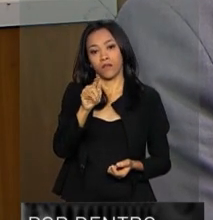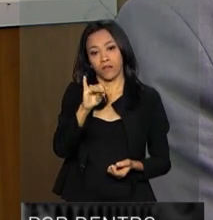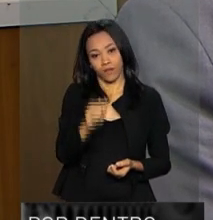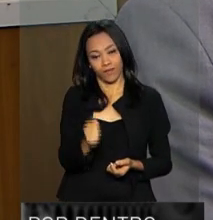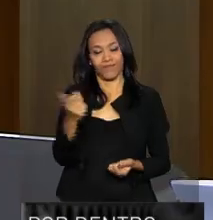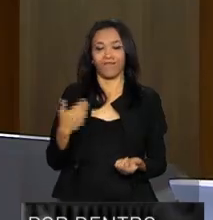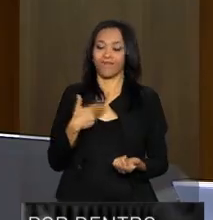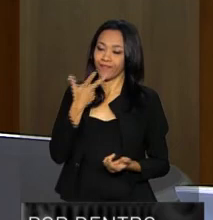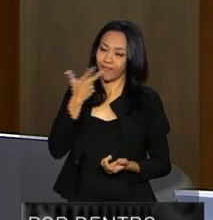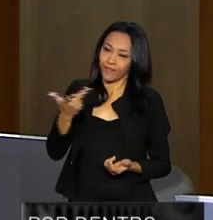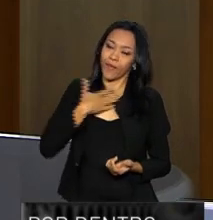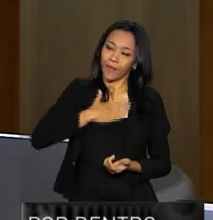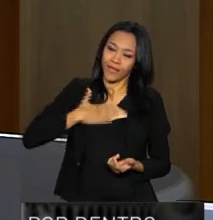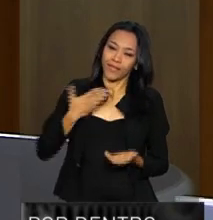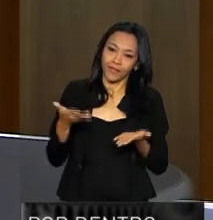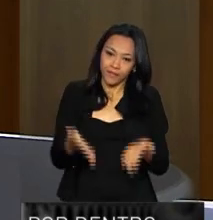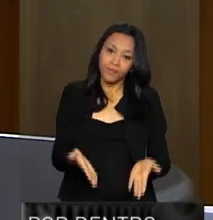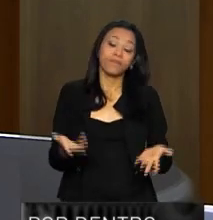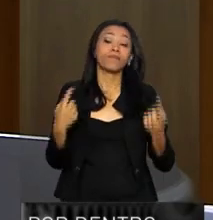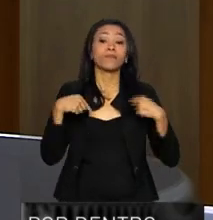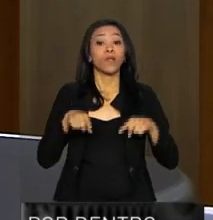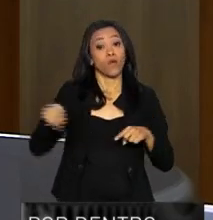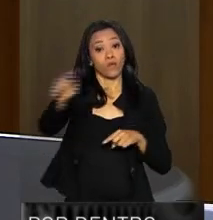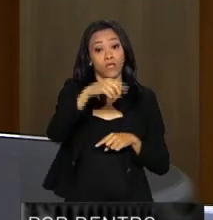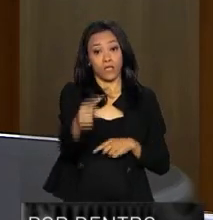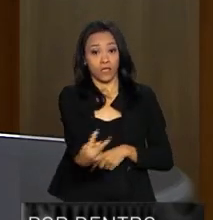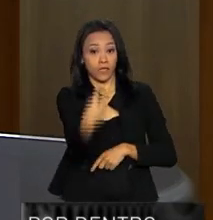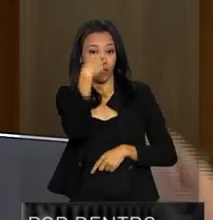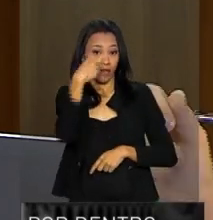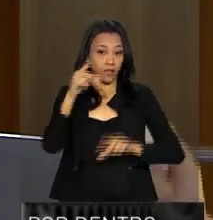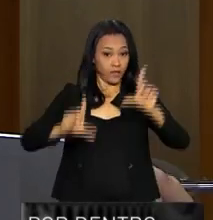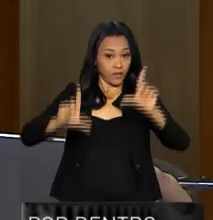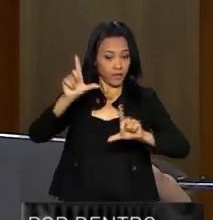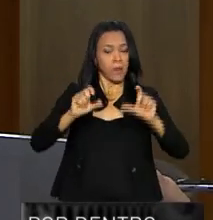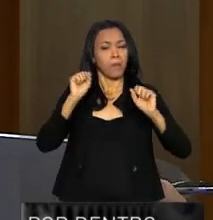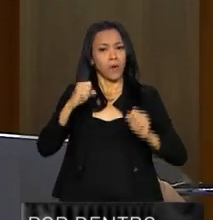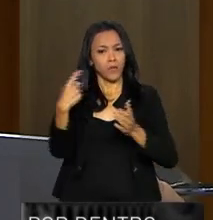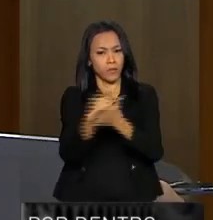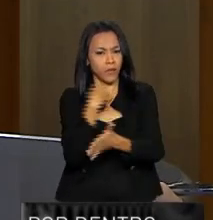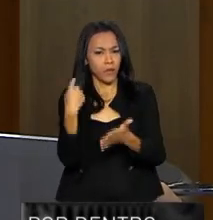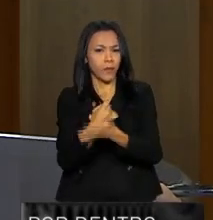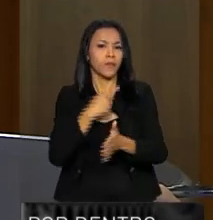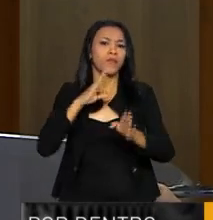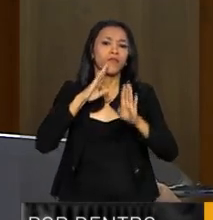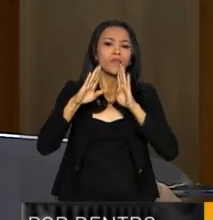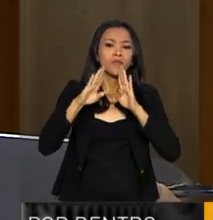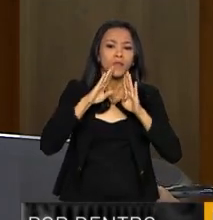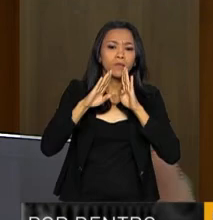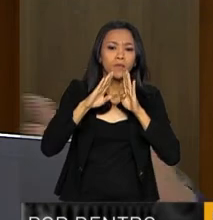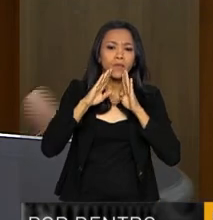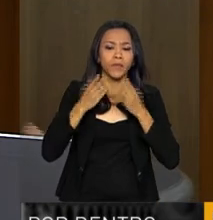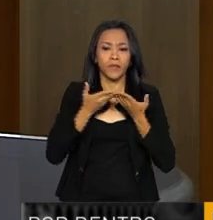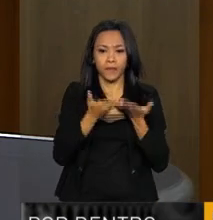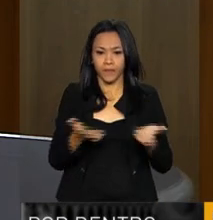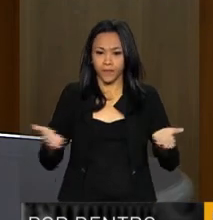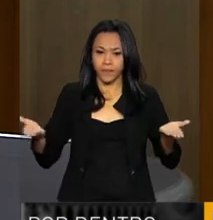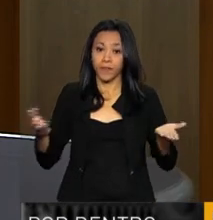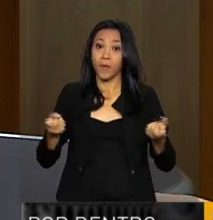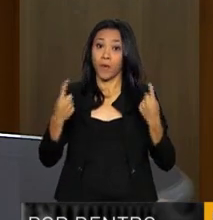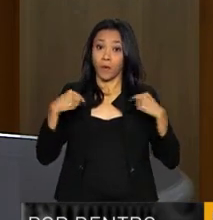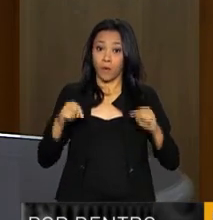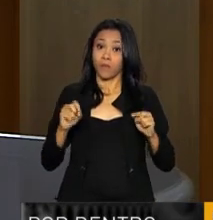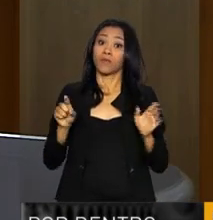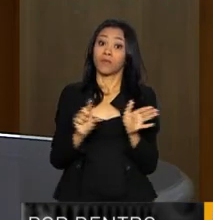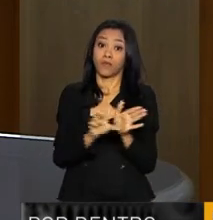cama bom você que nos acompanha também pode participar envie sua pergunta pelo facebook.com barra palácio do planalto ainda pelo twitter